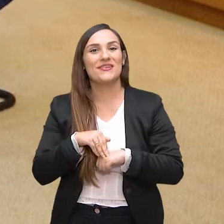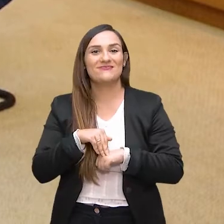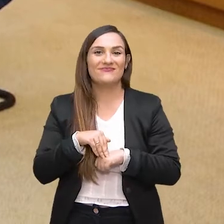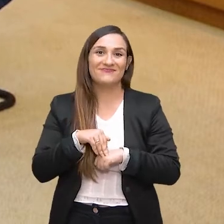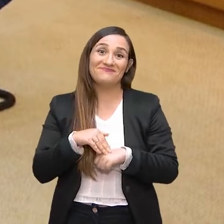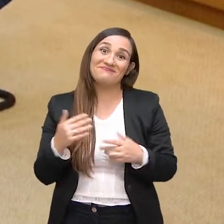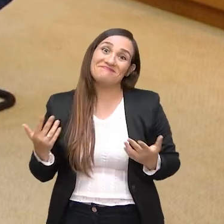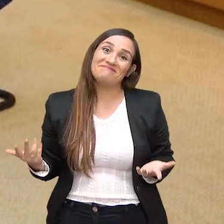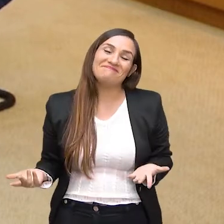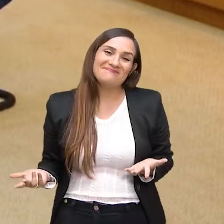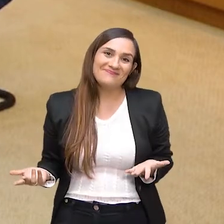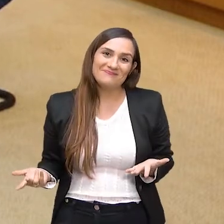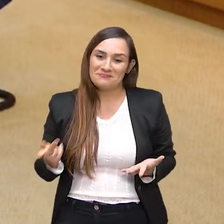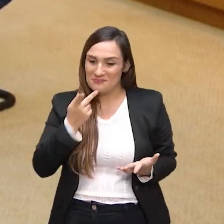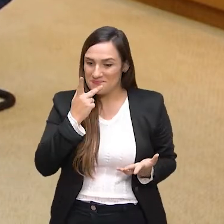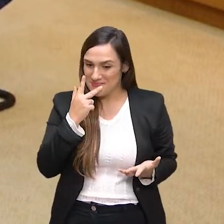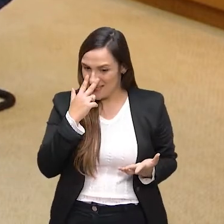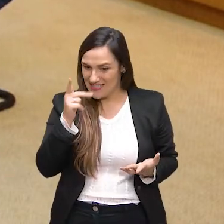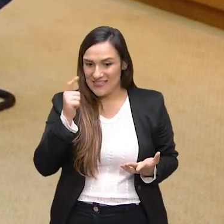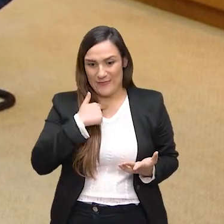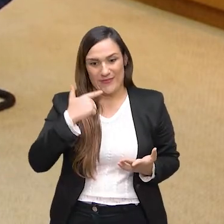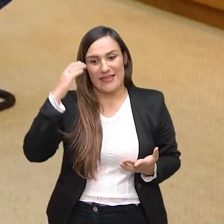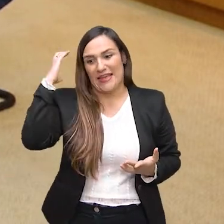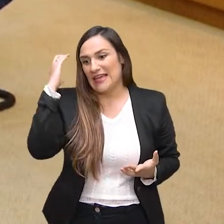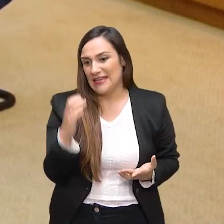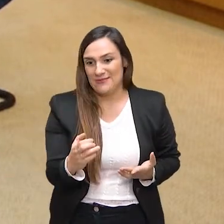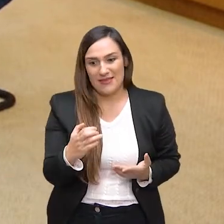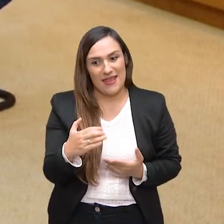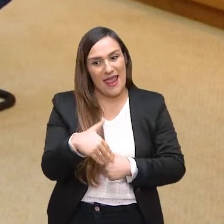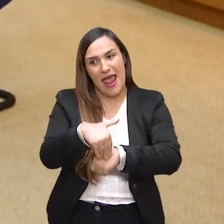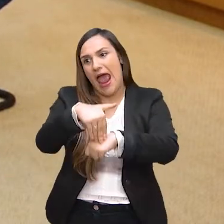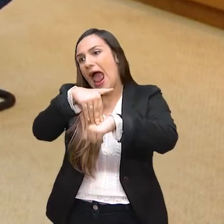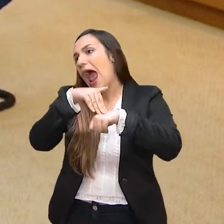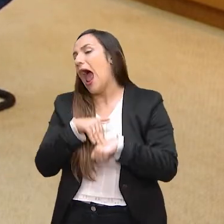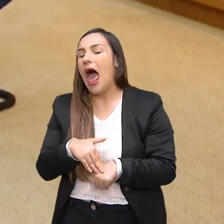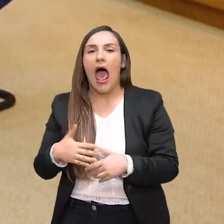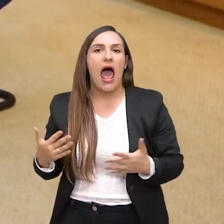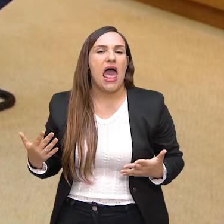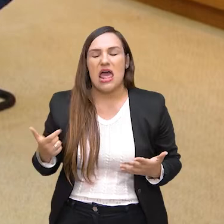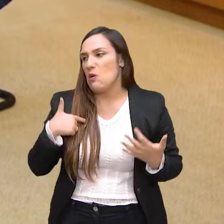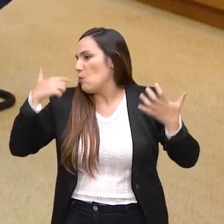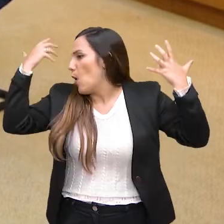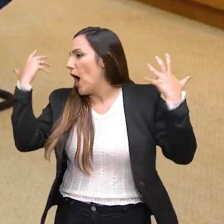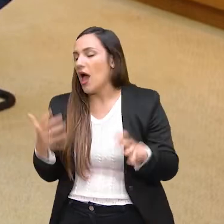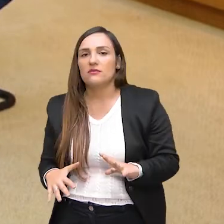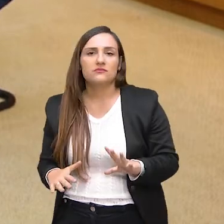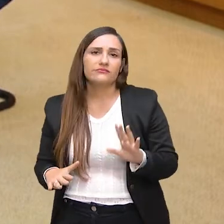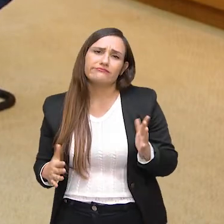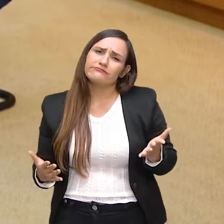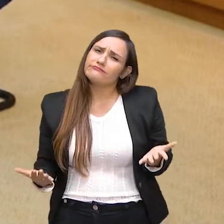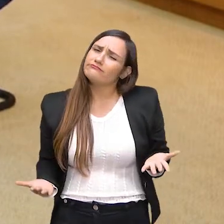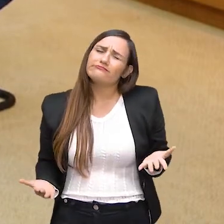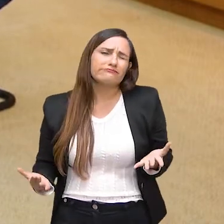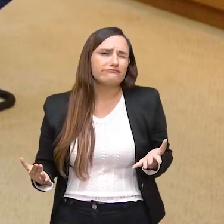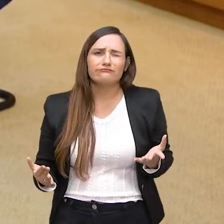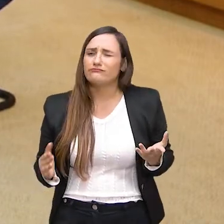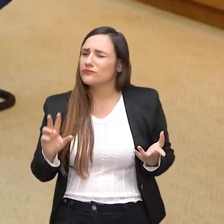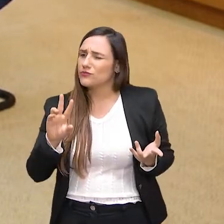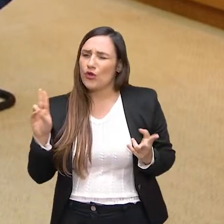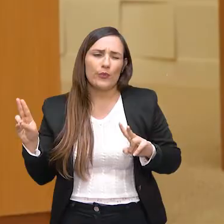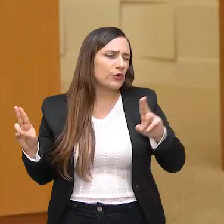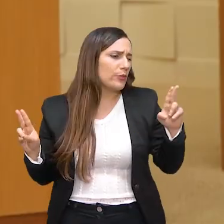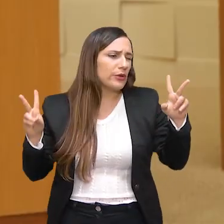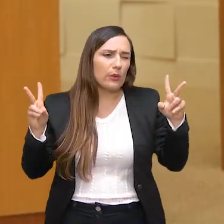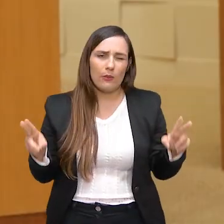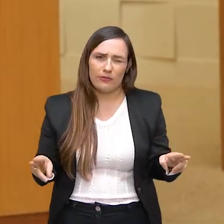cometeu um crime, né? Que está sendo acusado de ter cometido um crime. No civil, a expressão é a mesma no processo civil, mas só que a pessoa não cometeu